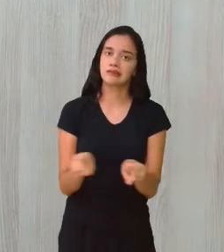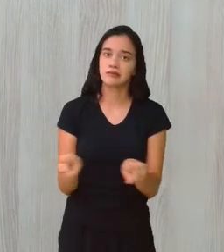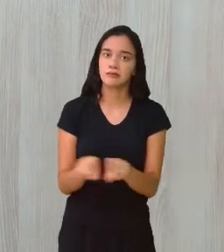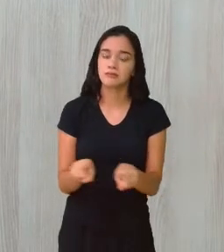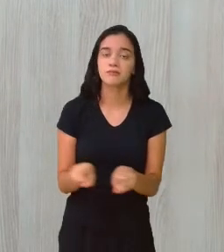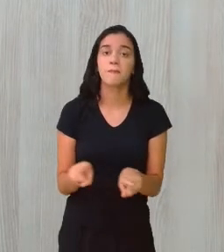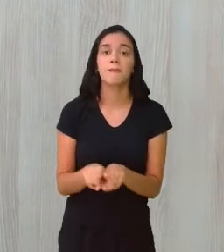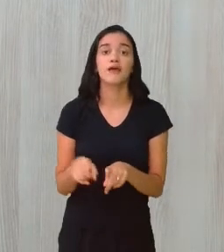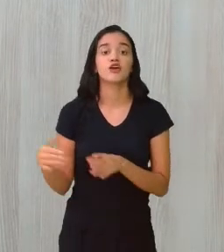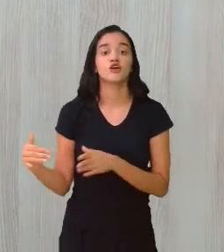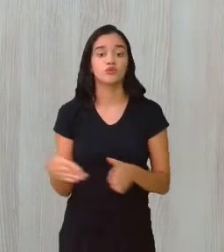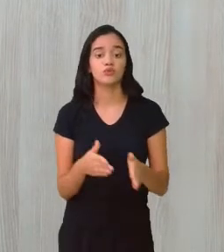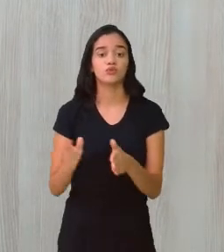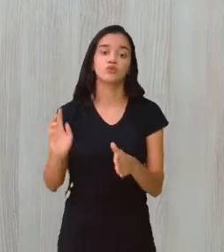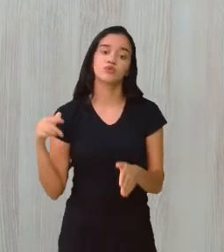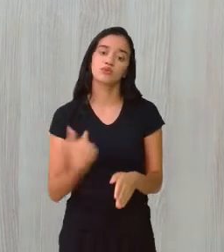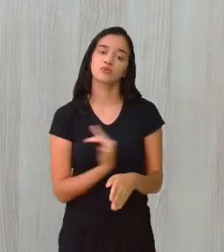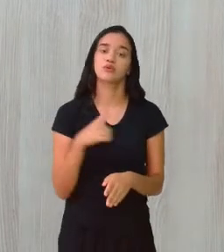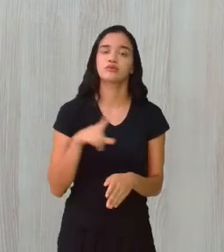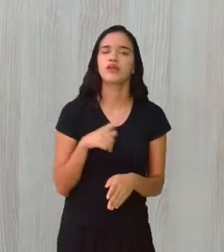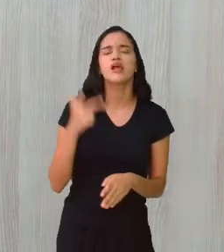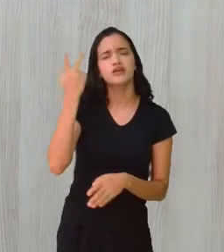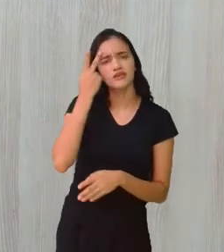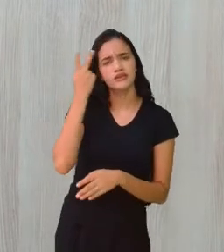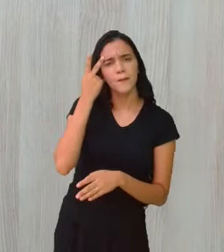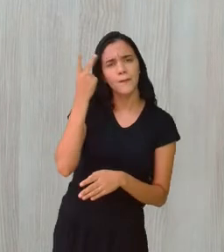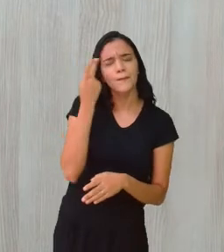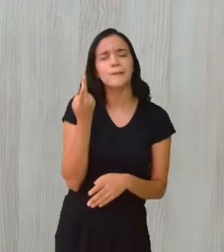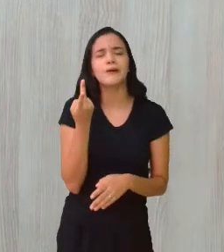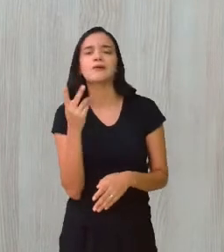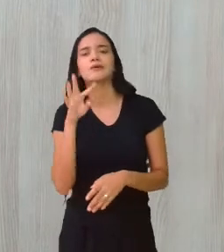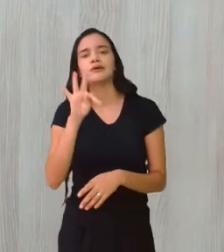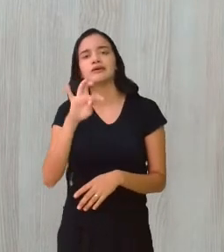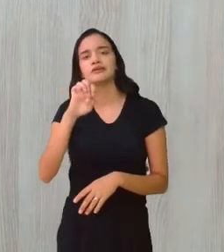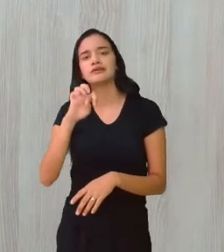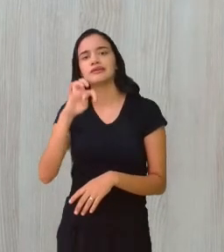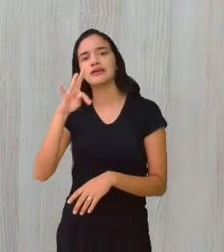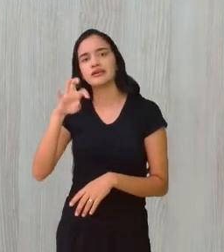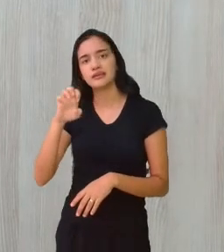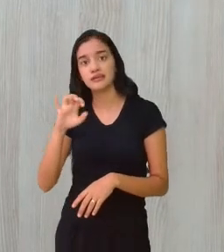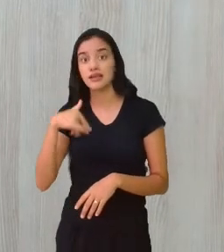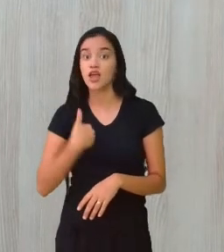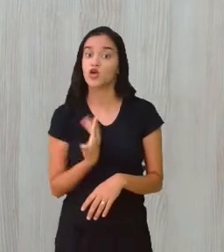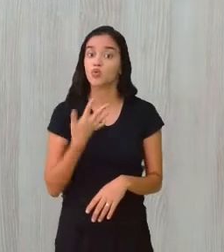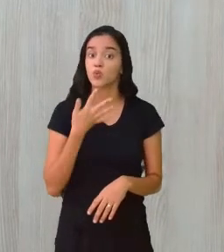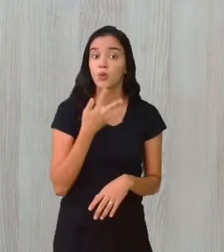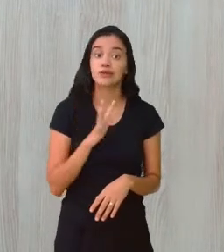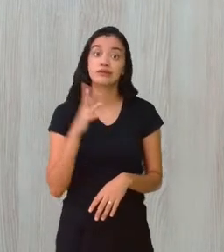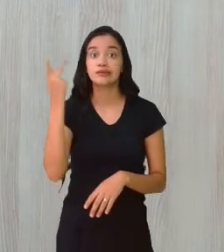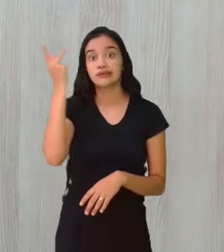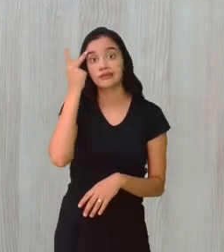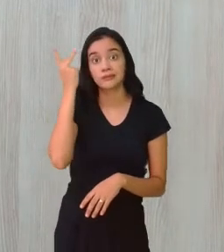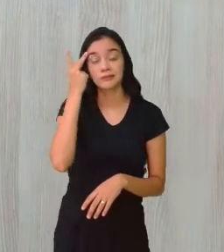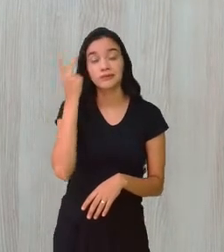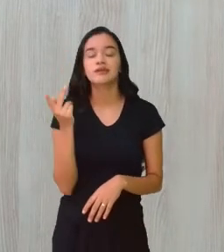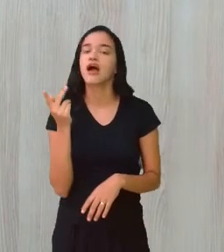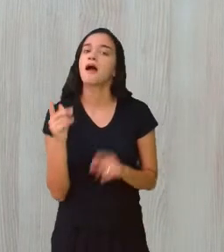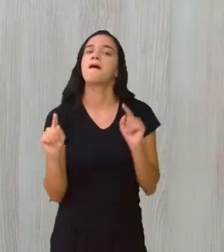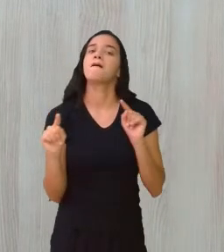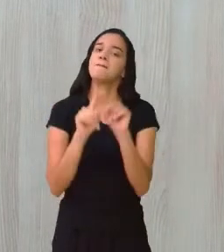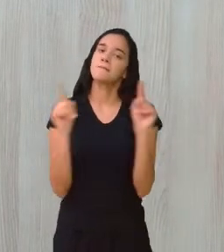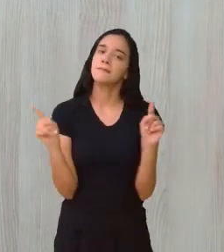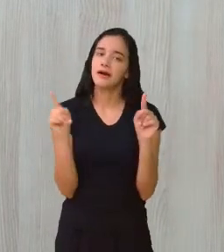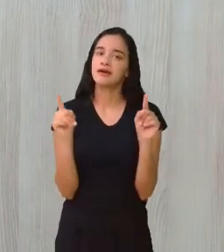além dos rios que a gente tem, né, São Paulo mesmo, o Tietê, né, que eu não conheço São Paulo, não conheço o Tietê,